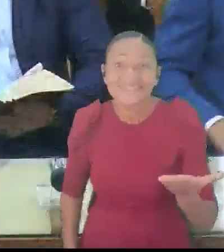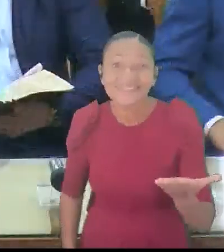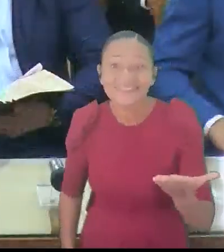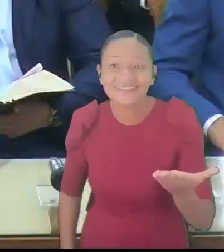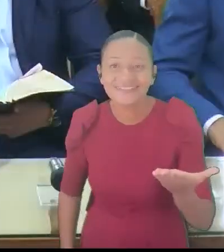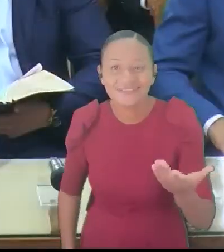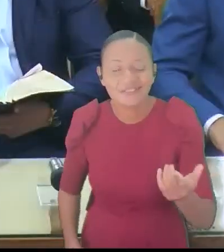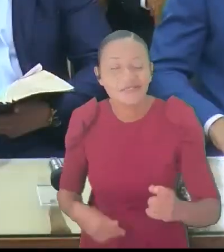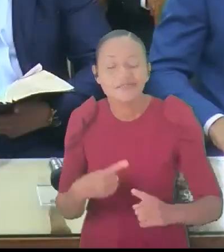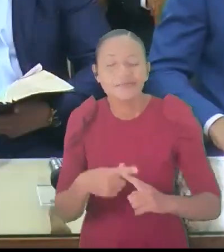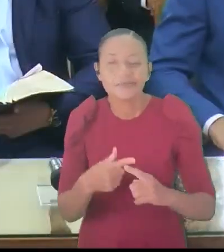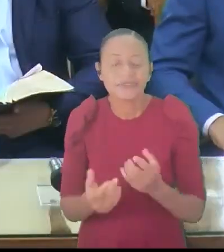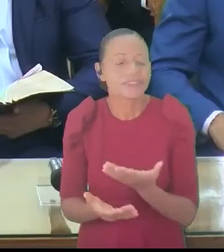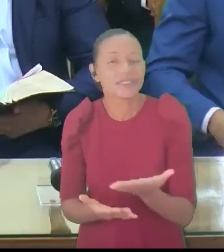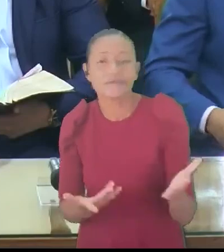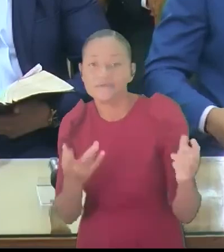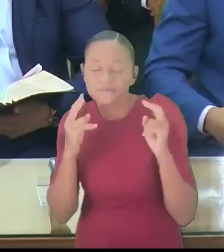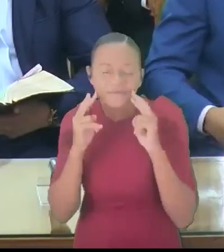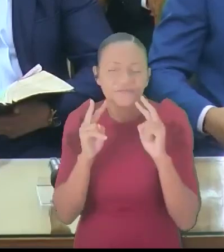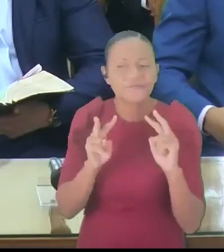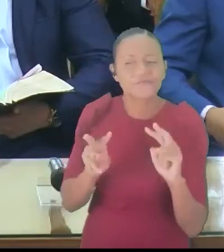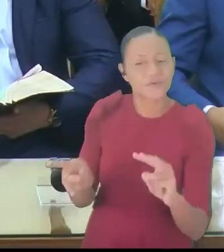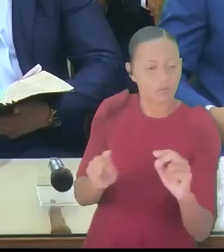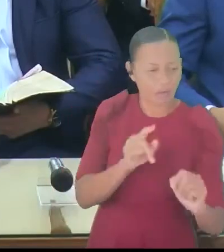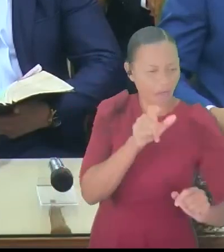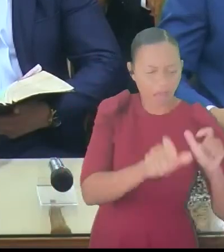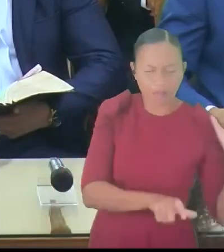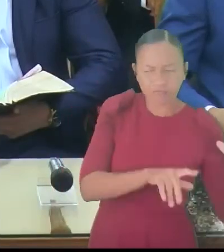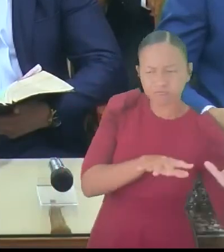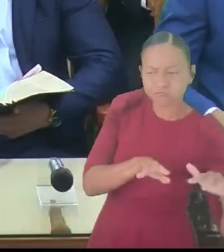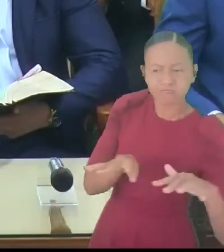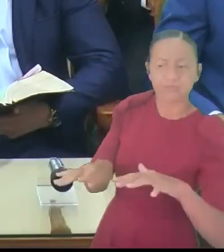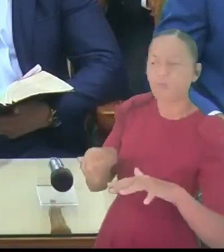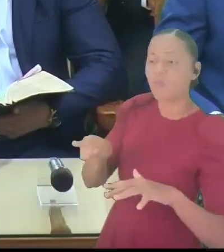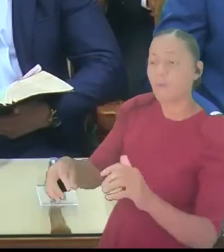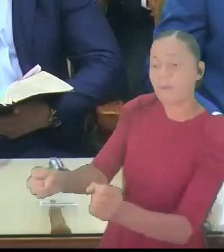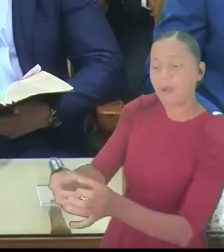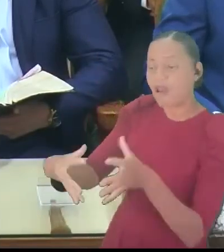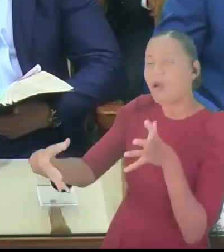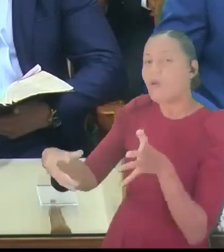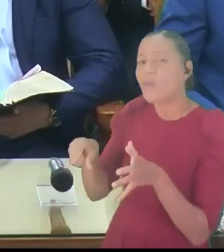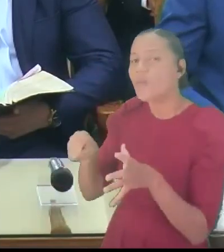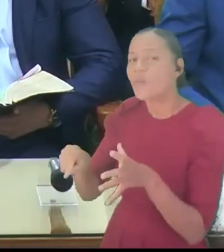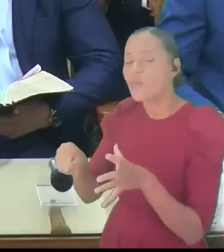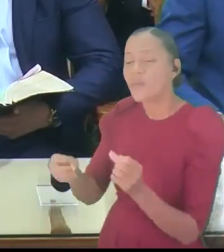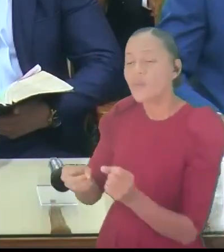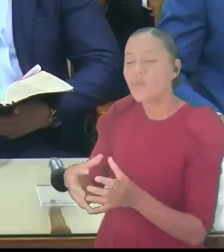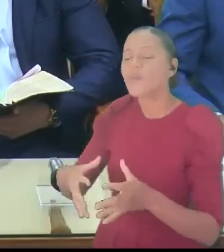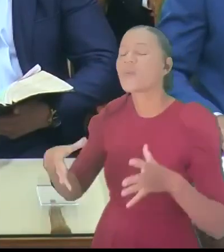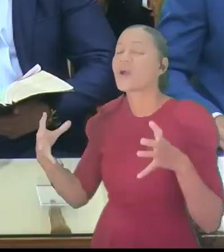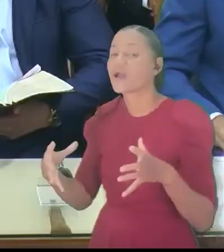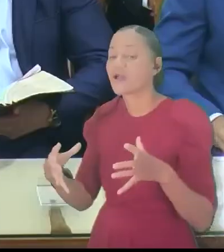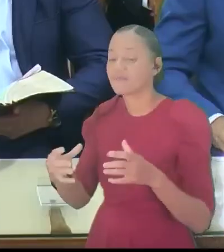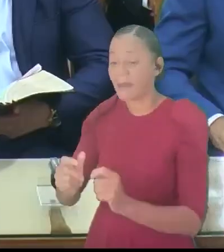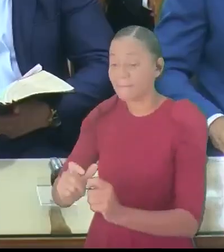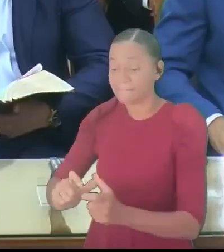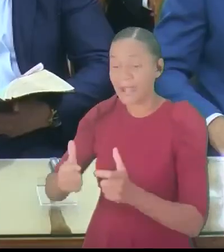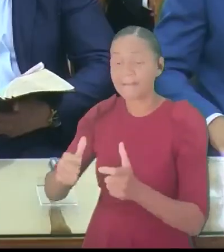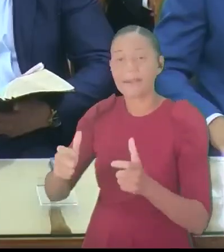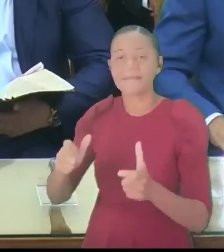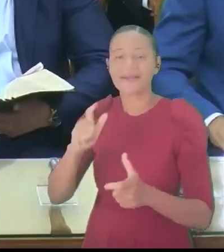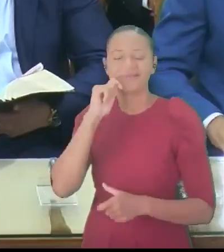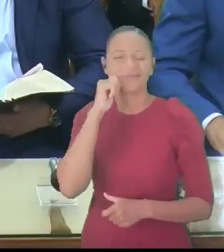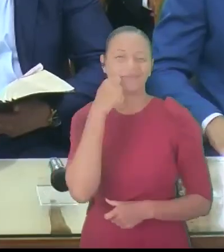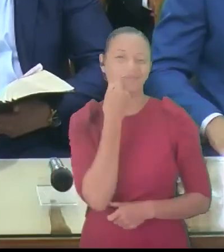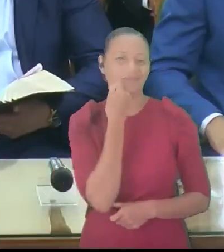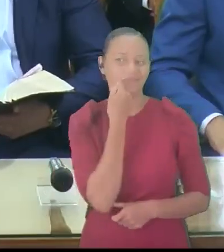Porque eles viram o quê? Eles viram o quê? Qual foi que o povo viu naquela época? Um milagre de quê? Da multiplicação de quê? Dos